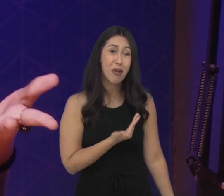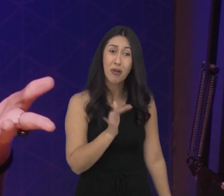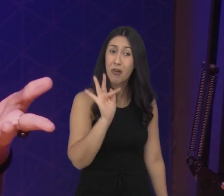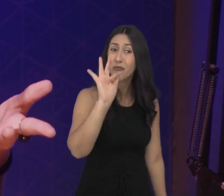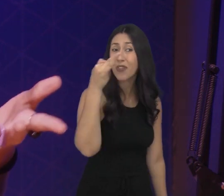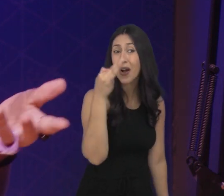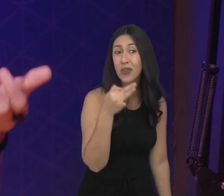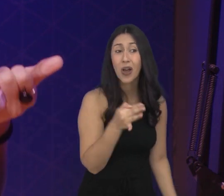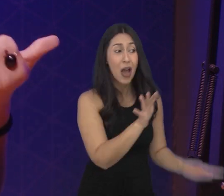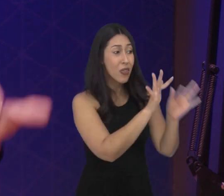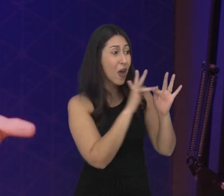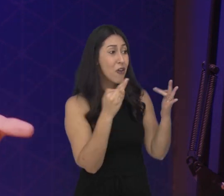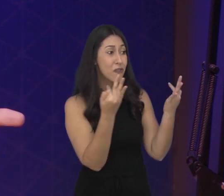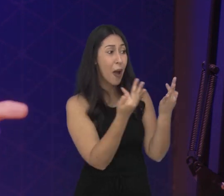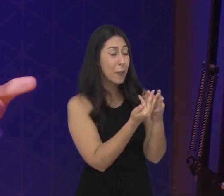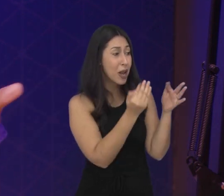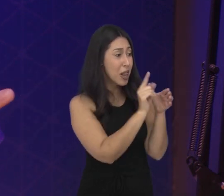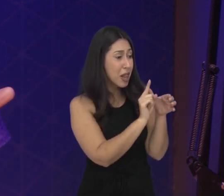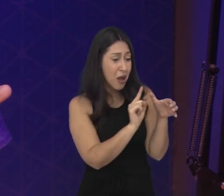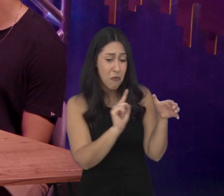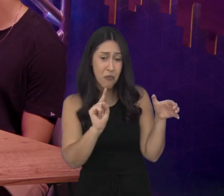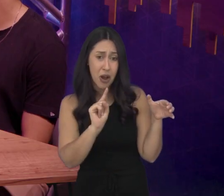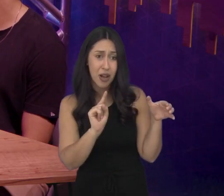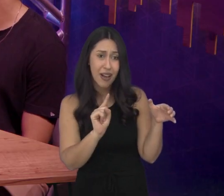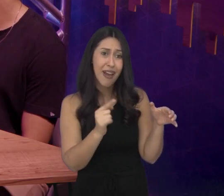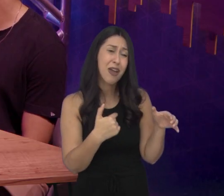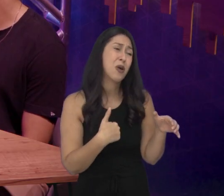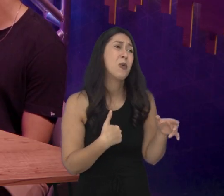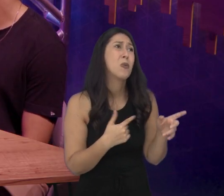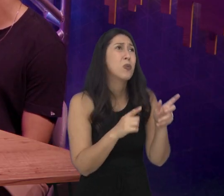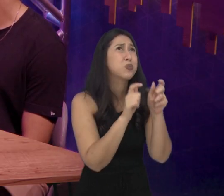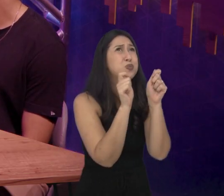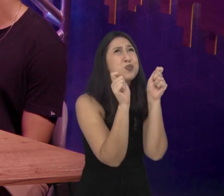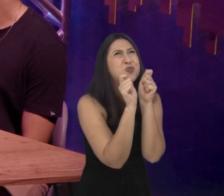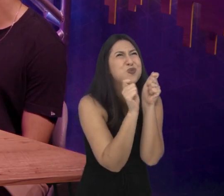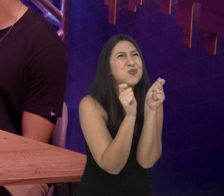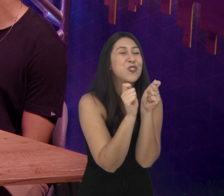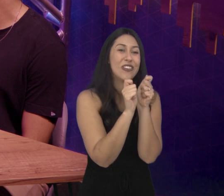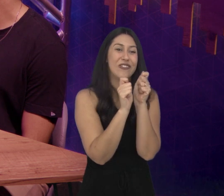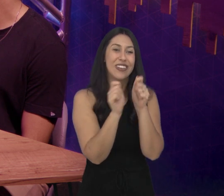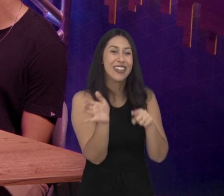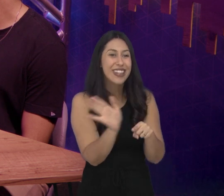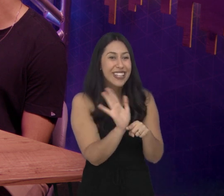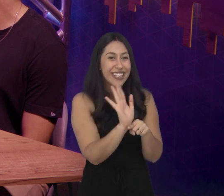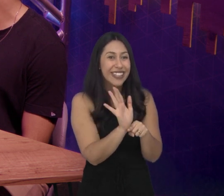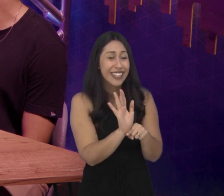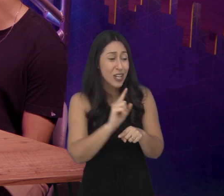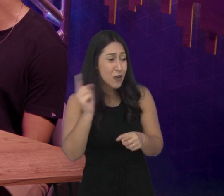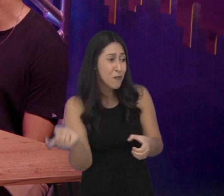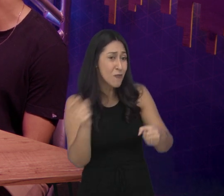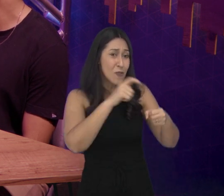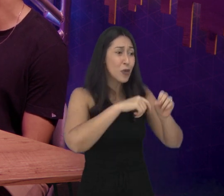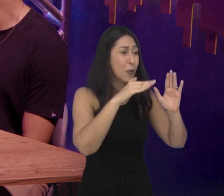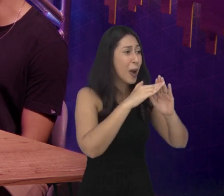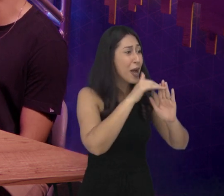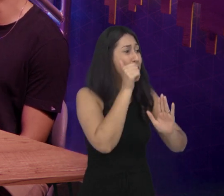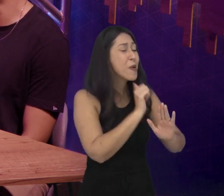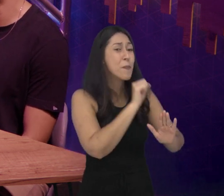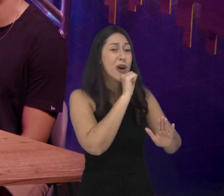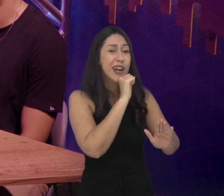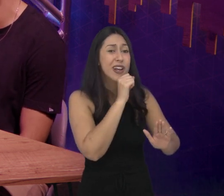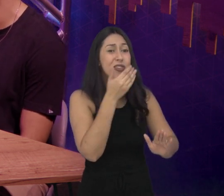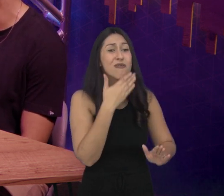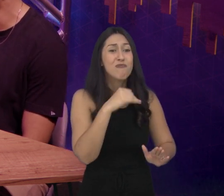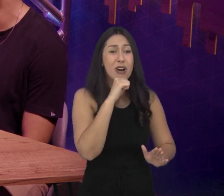amigos verdadeiros, ela se afastou dos pais. Eu acho muito fofo a cena em que ela volta pra casa dos pais. E vai dormir no meio deles. E vai dormir no